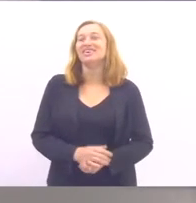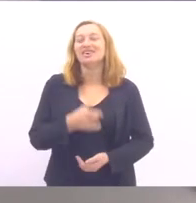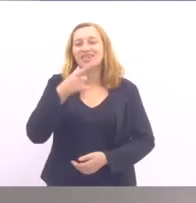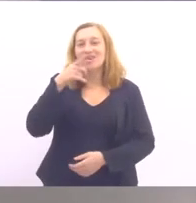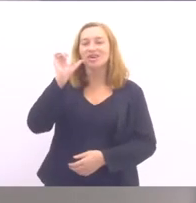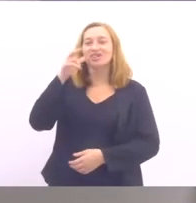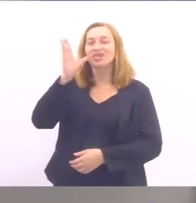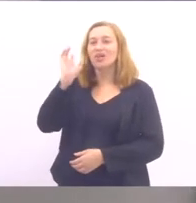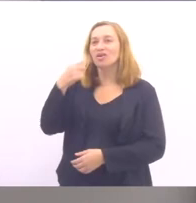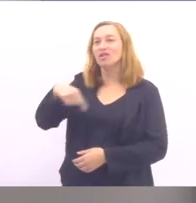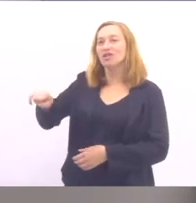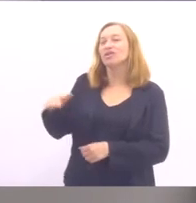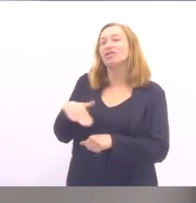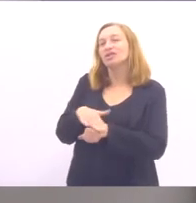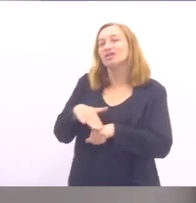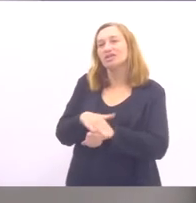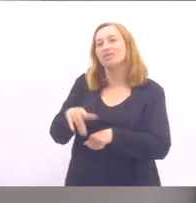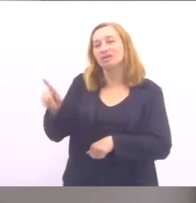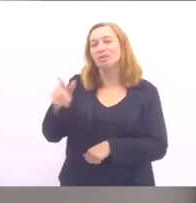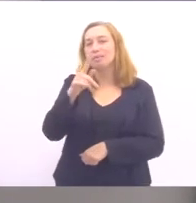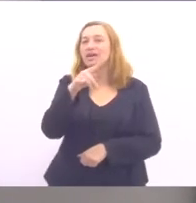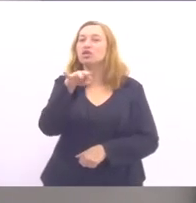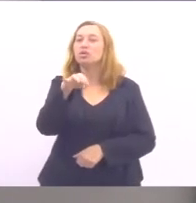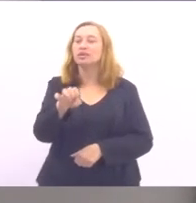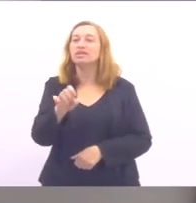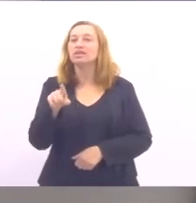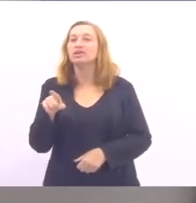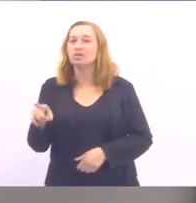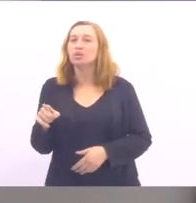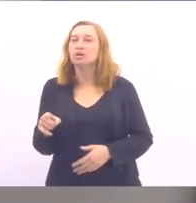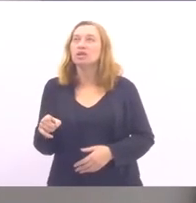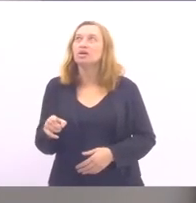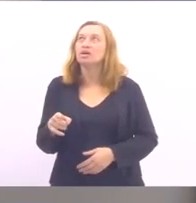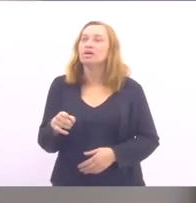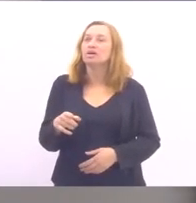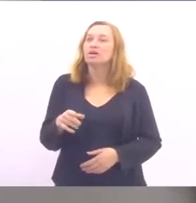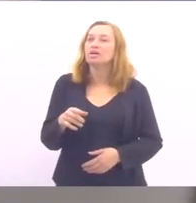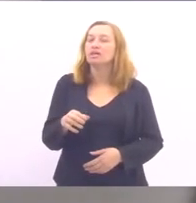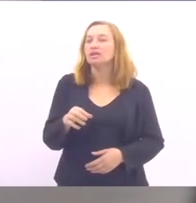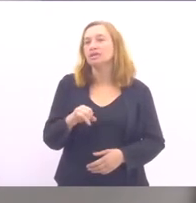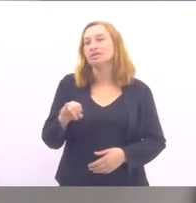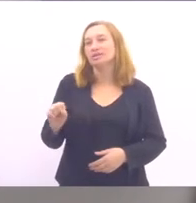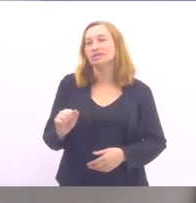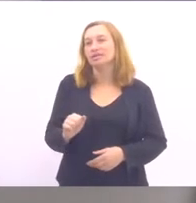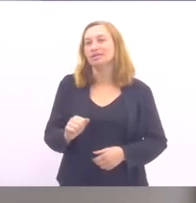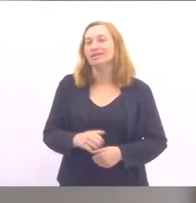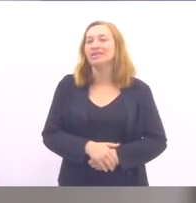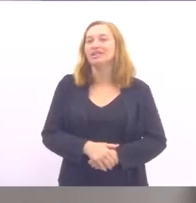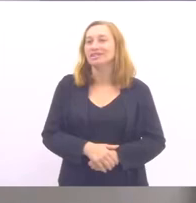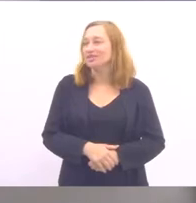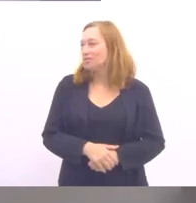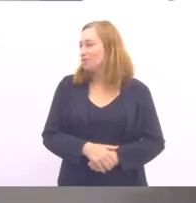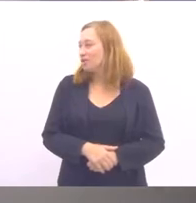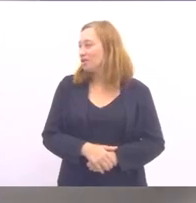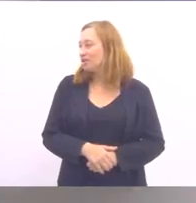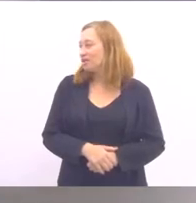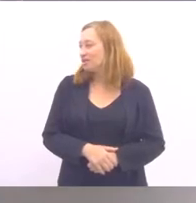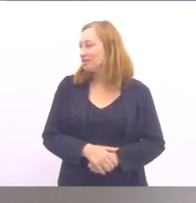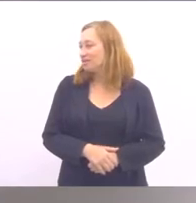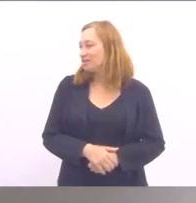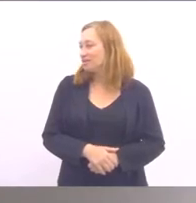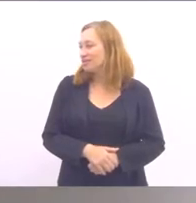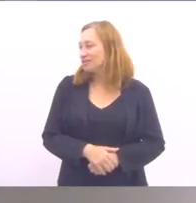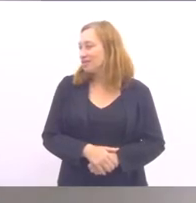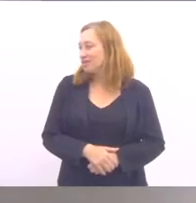eu falei com ele, o Padrone hoje é o... Como fosse a SICA lá no INEA, né, o órgão que tem lá na secretaria. Faz